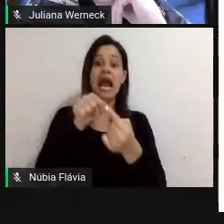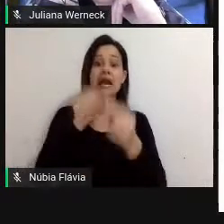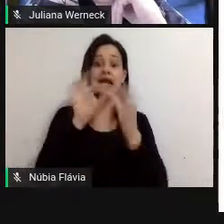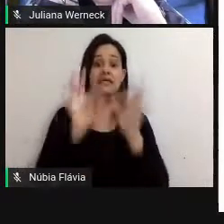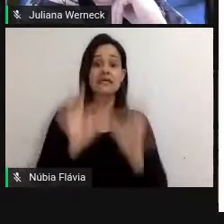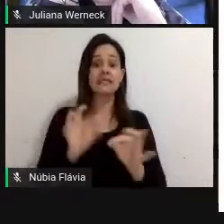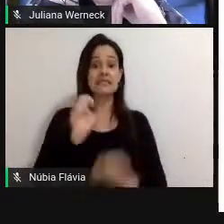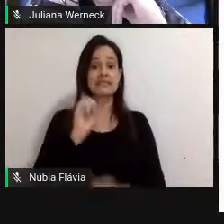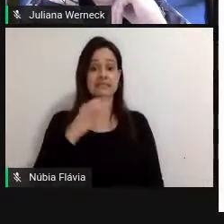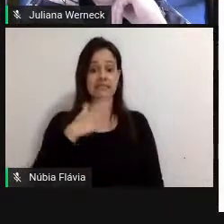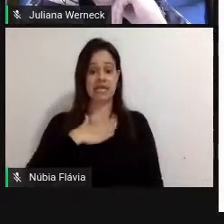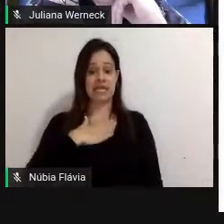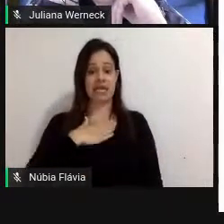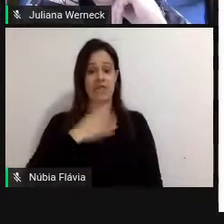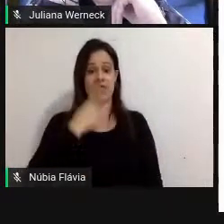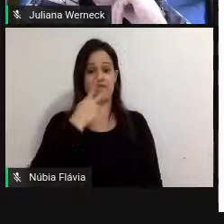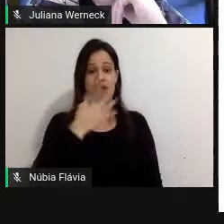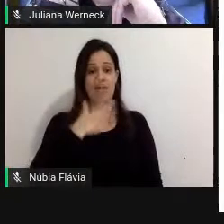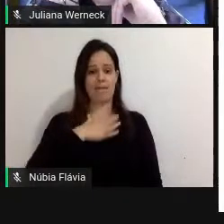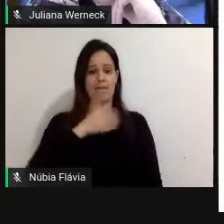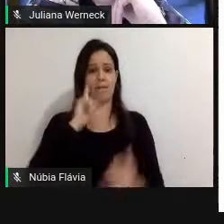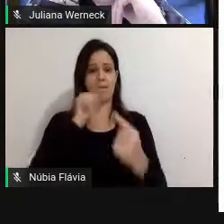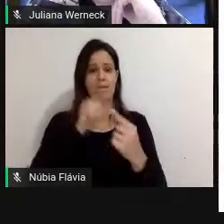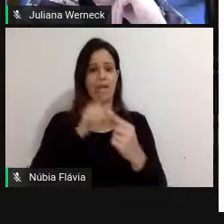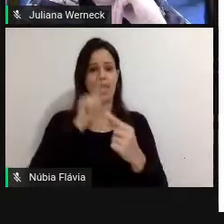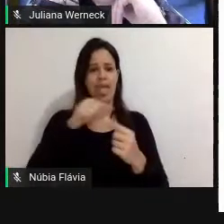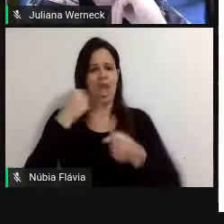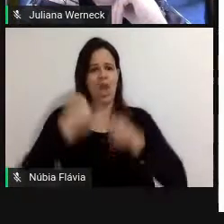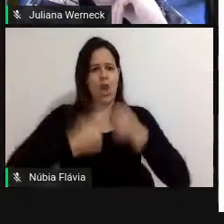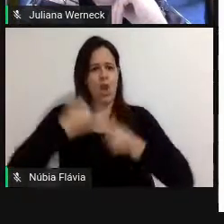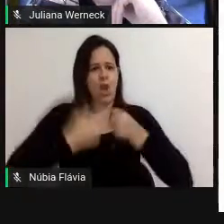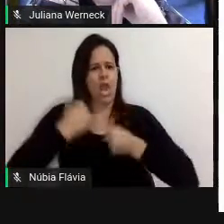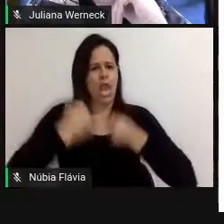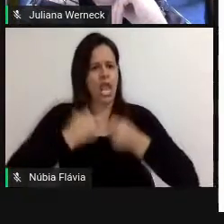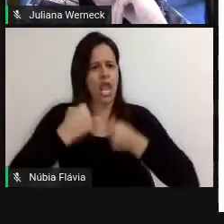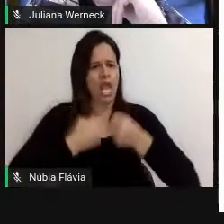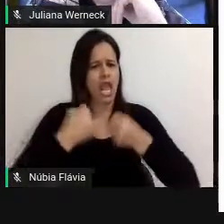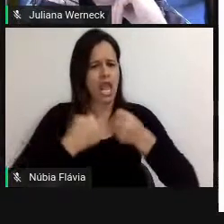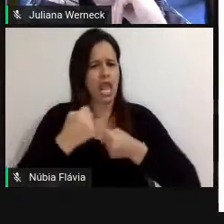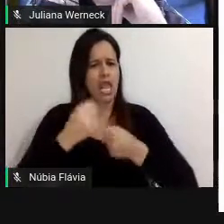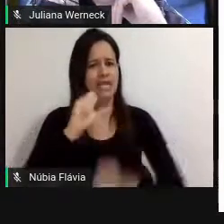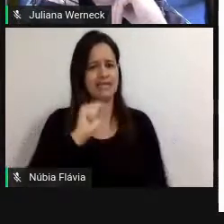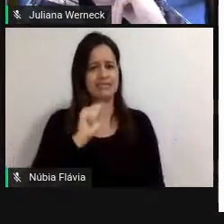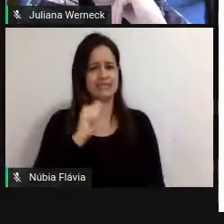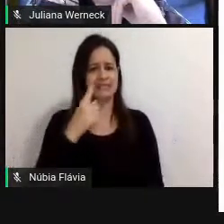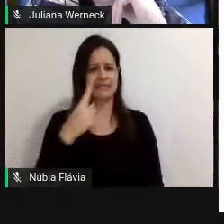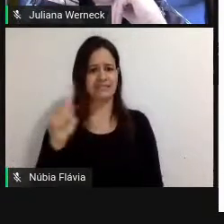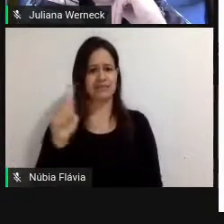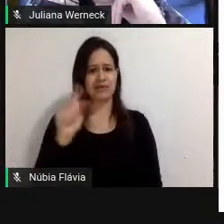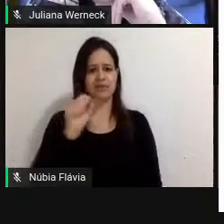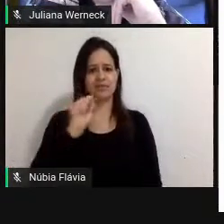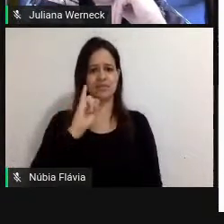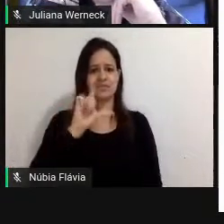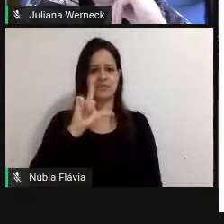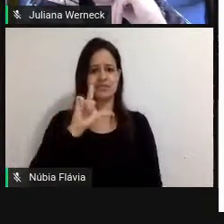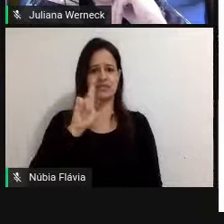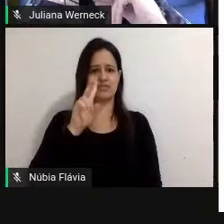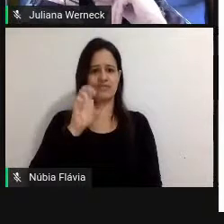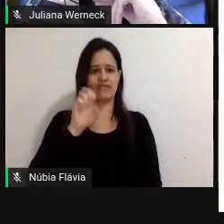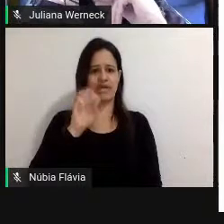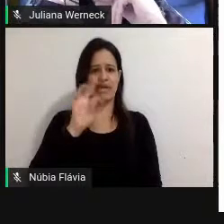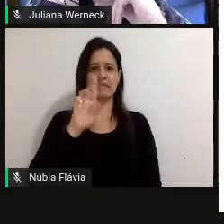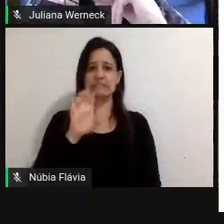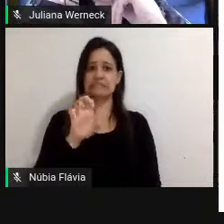Daniele, disser que a minha meta é correr a São Silvestre desse ano, eu sou uma pessoa que não tem muito fôlego para corrida, sabe?